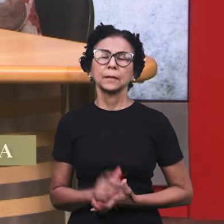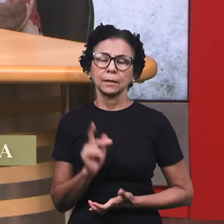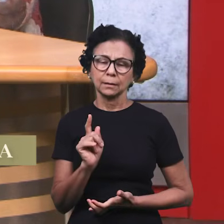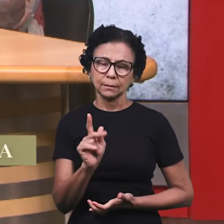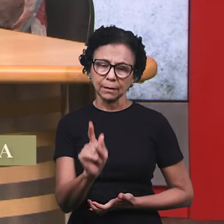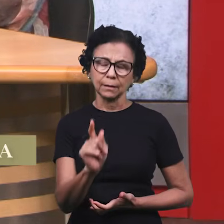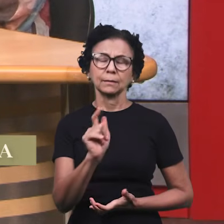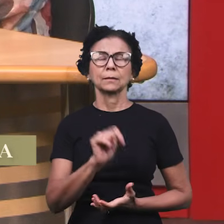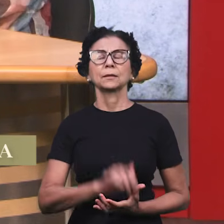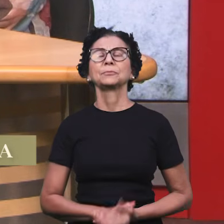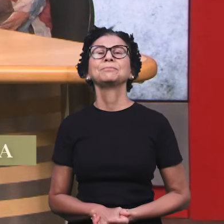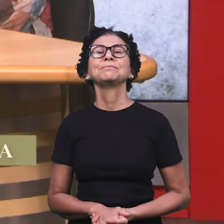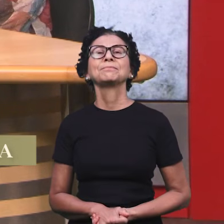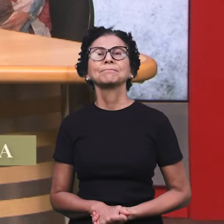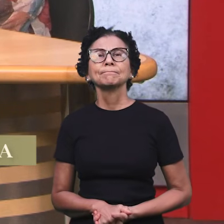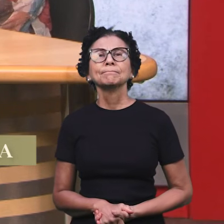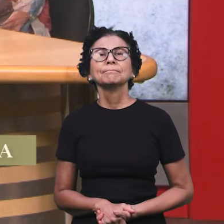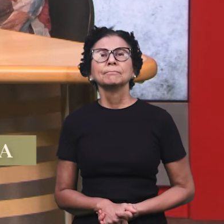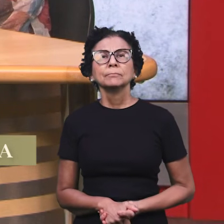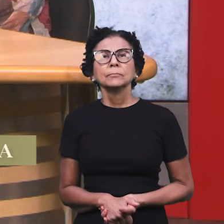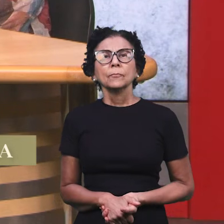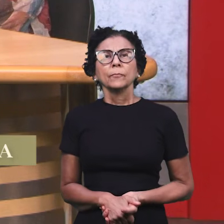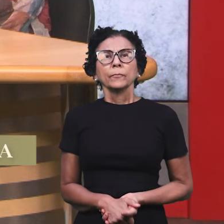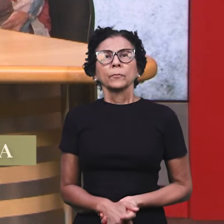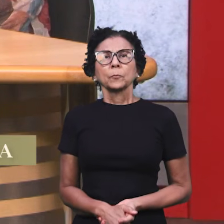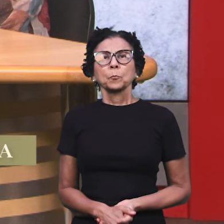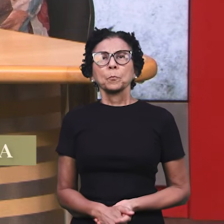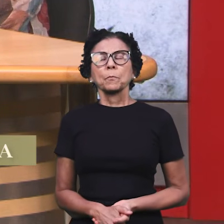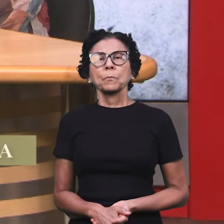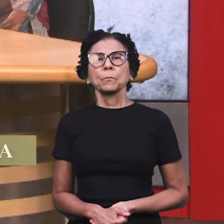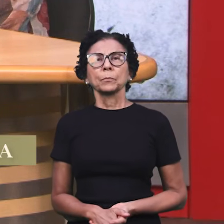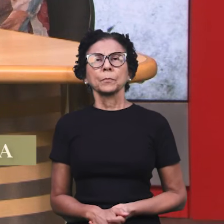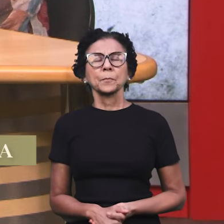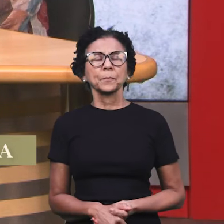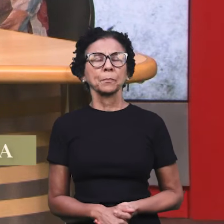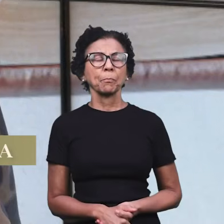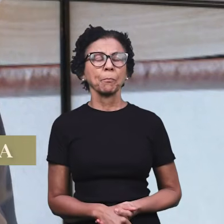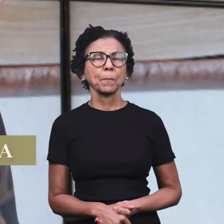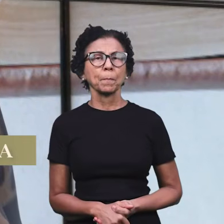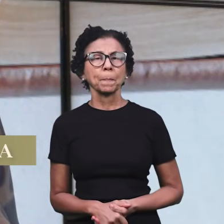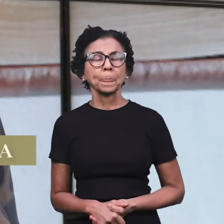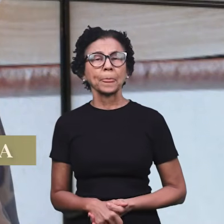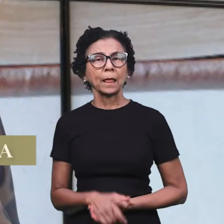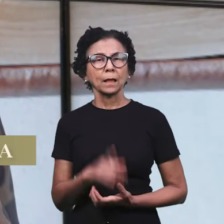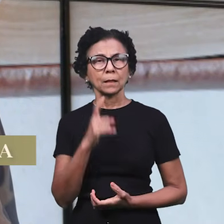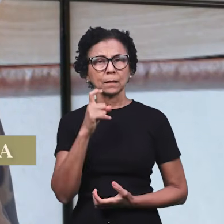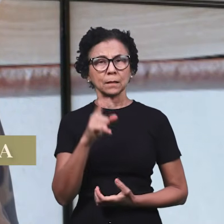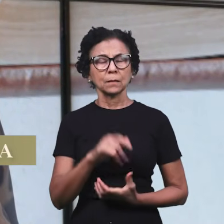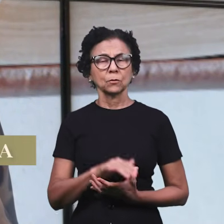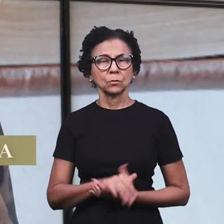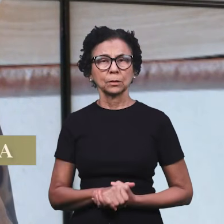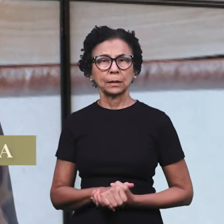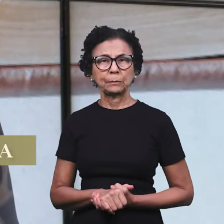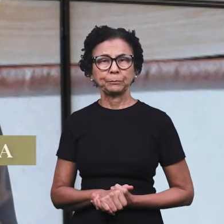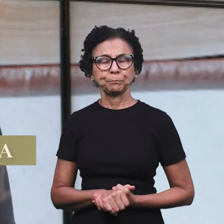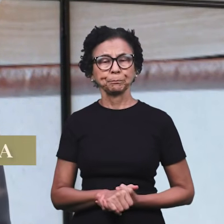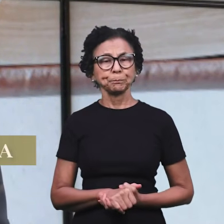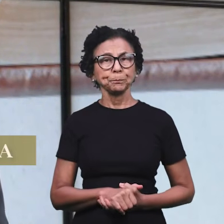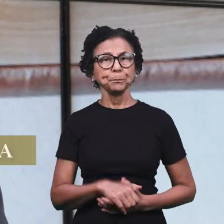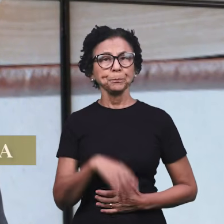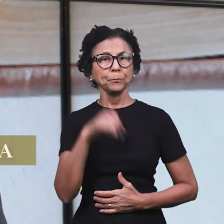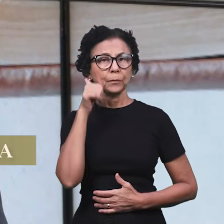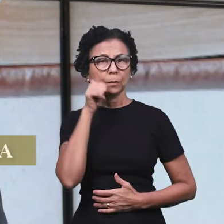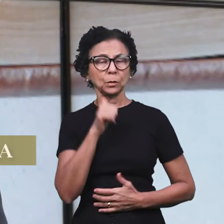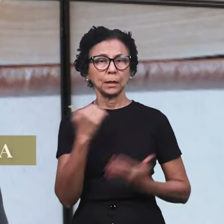Aí o texto fala, e tem raízes profundas. É muito, muito, muito gratificante ver